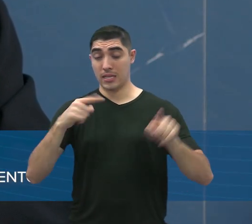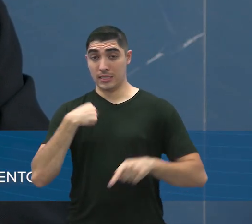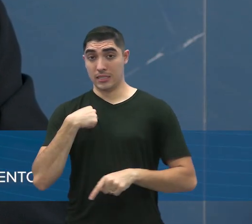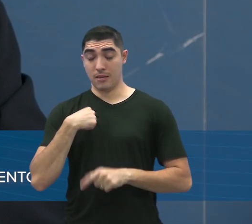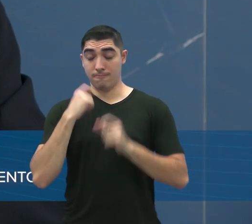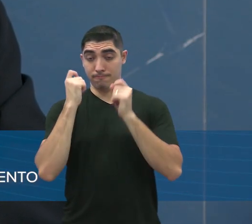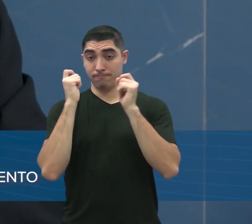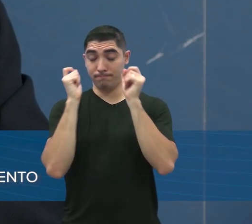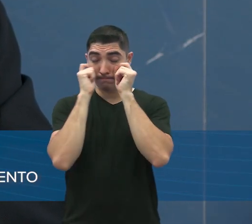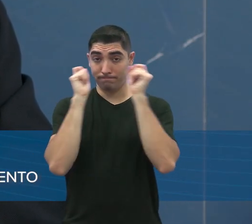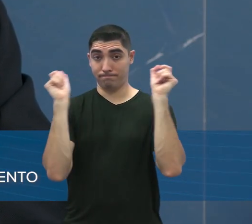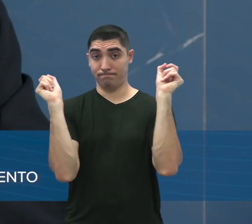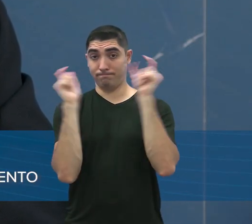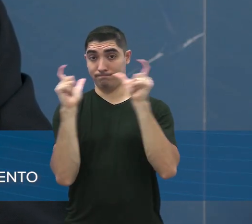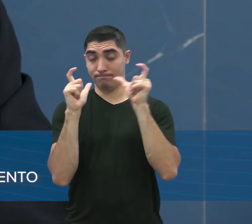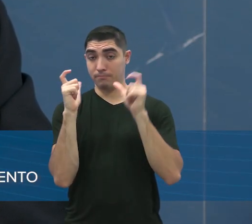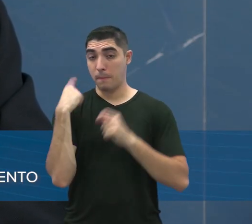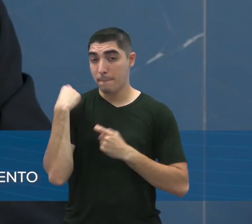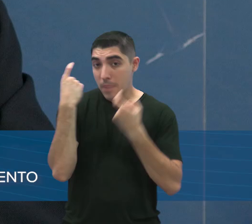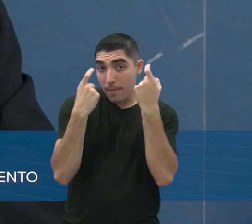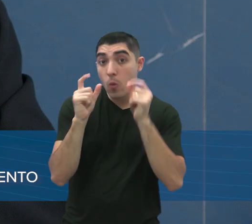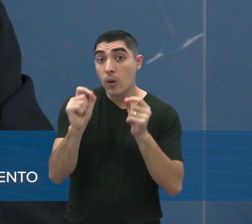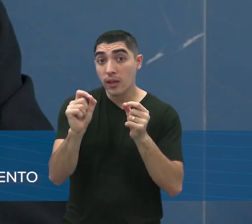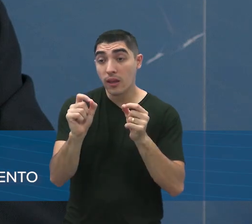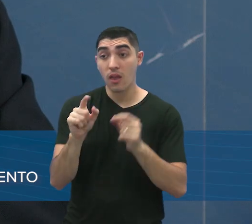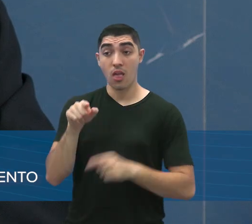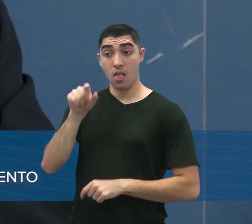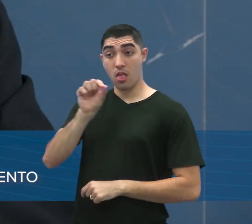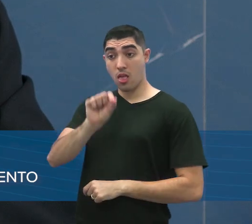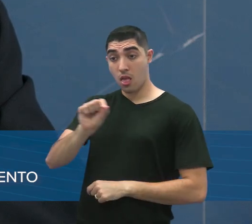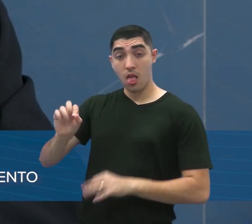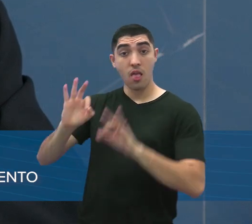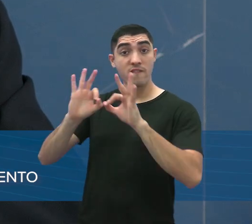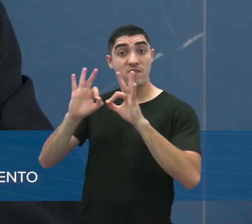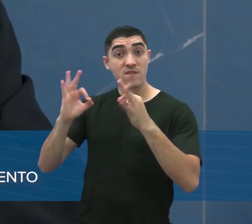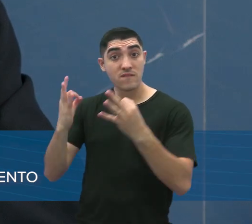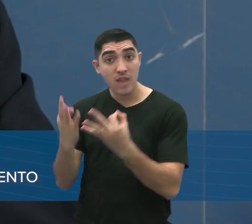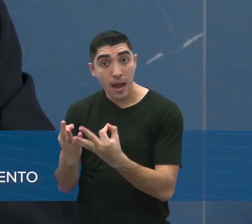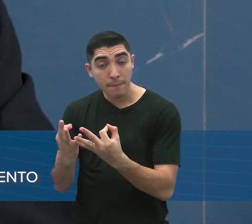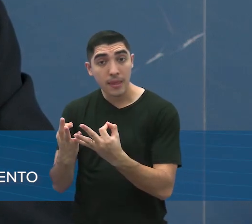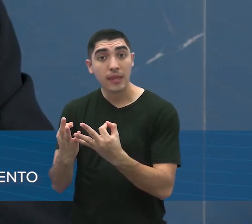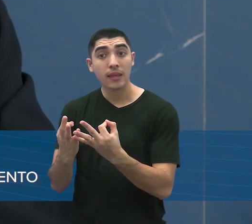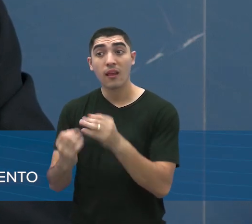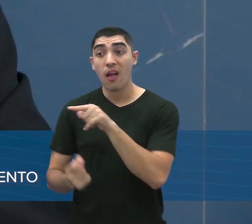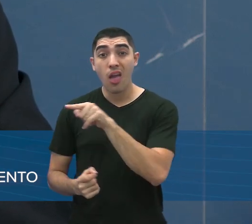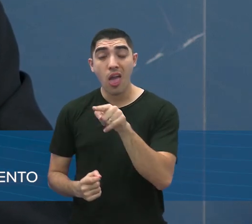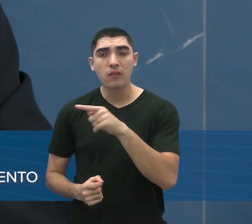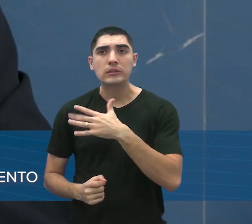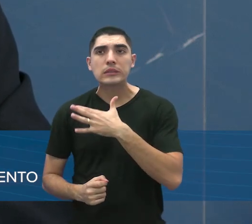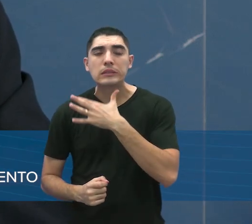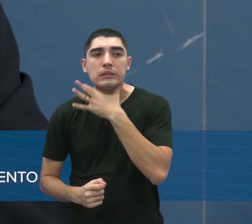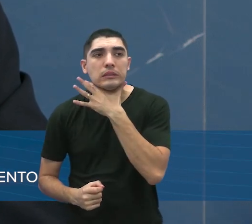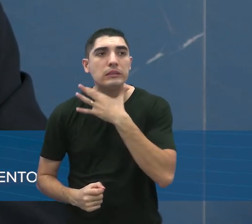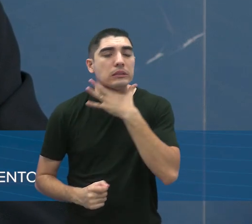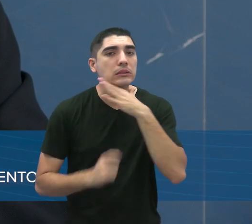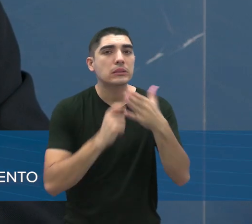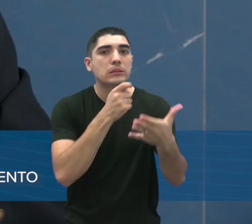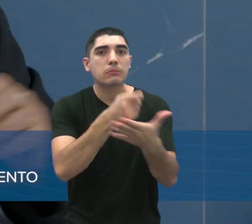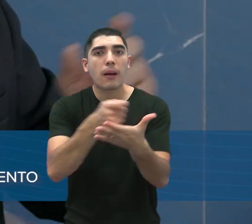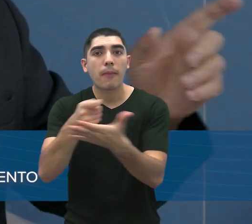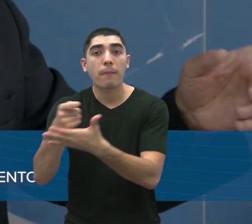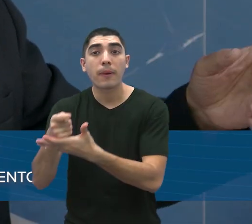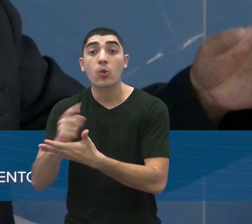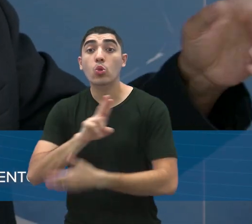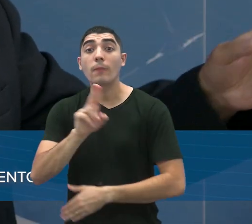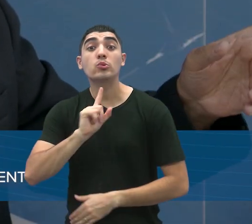você não falou um número que está alto, são as famílias inadimplentes. Isso está muito alto. E